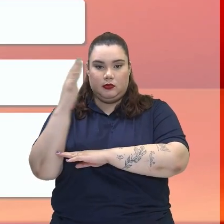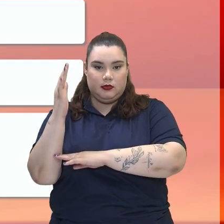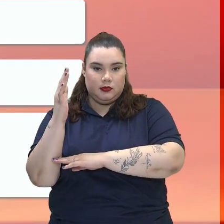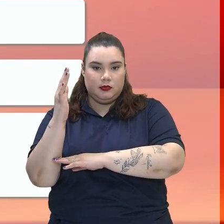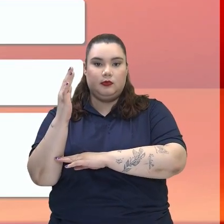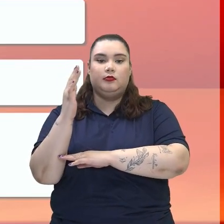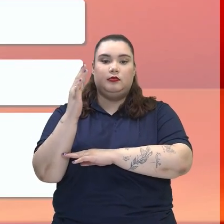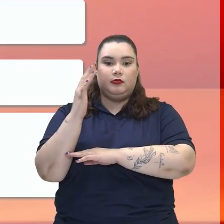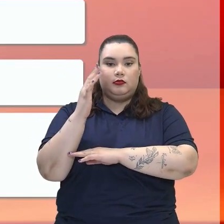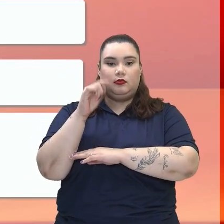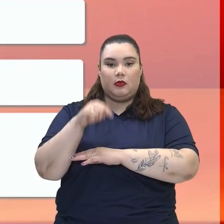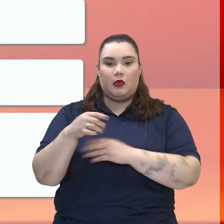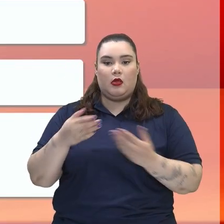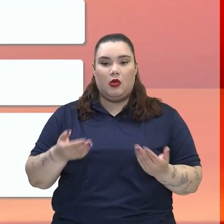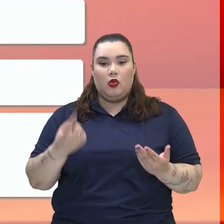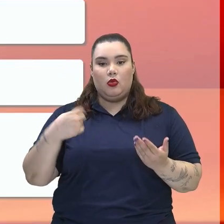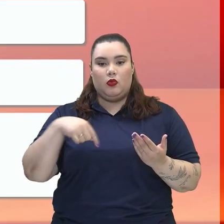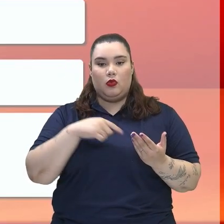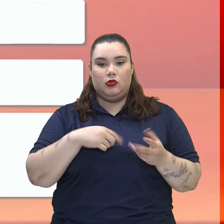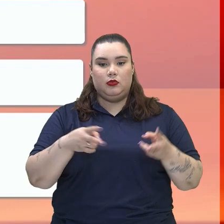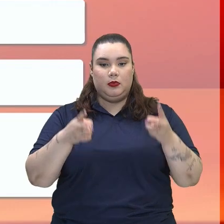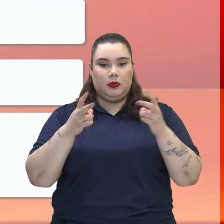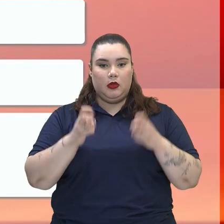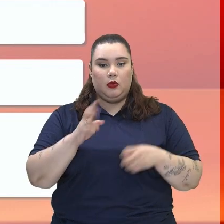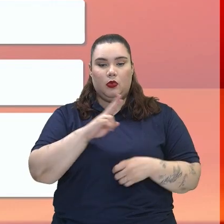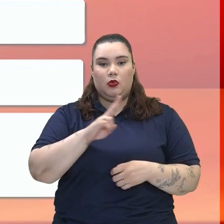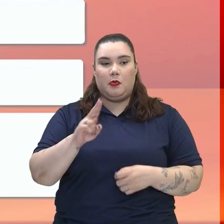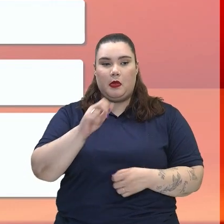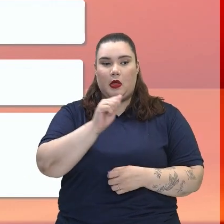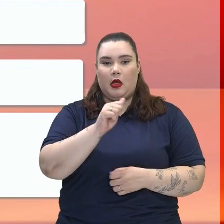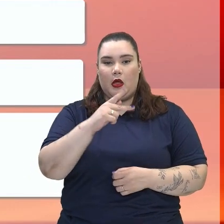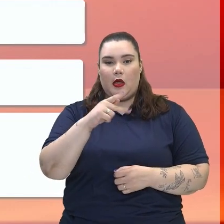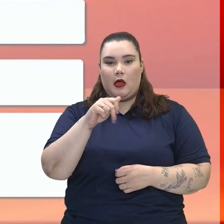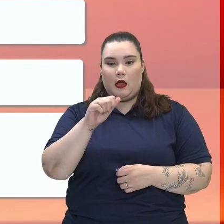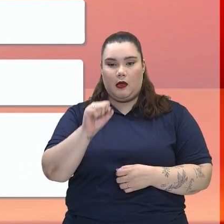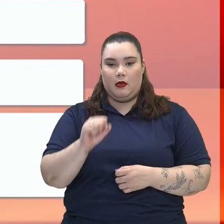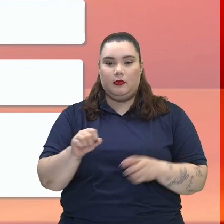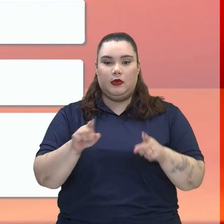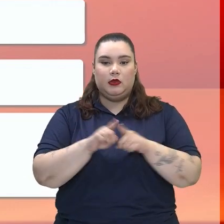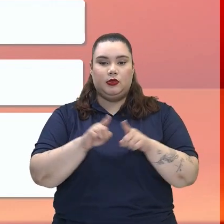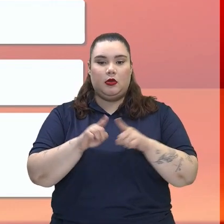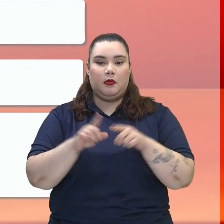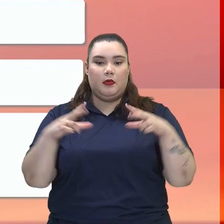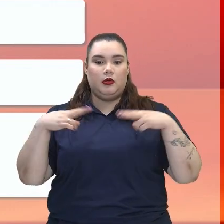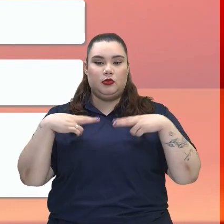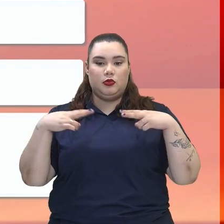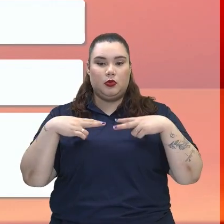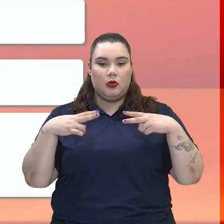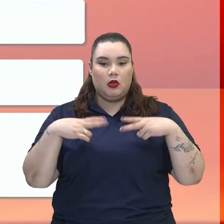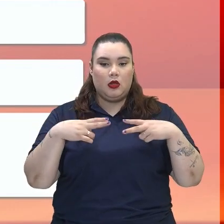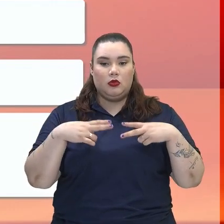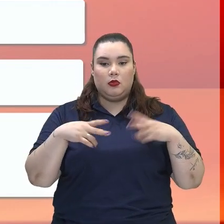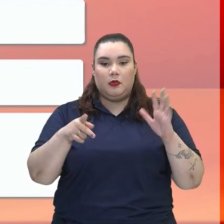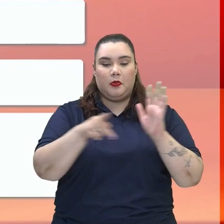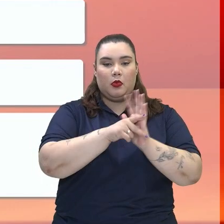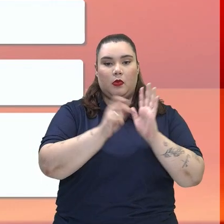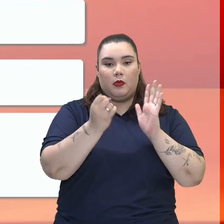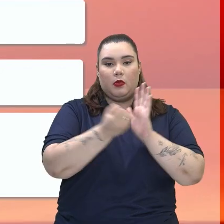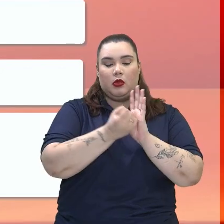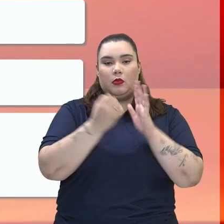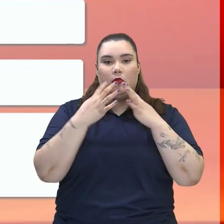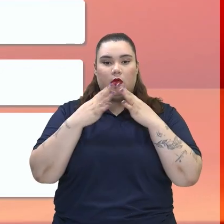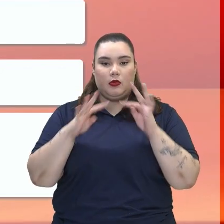que são as mais comuns, que a gente acaba mais ouvindo, e também as reservas particular, a reserva particular de